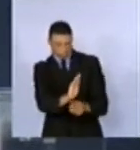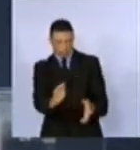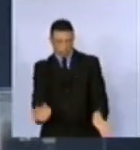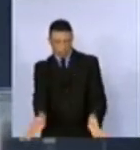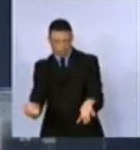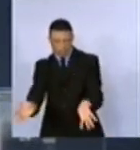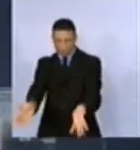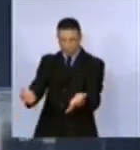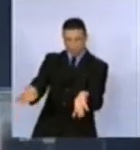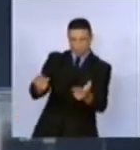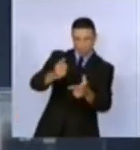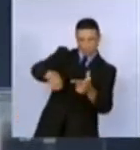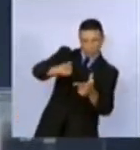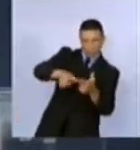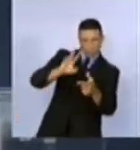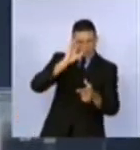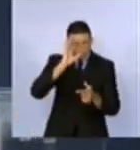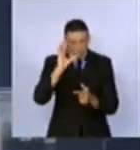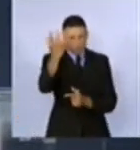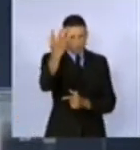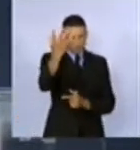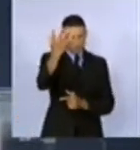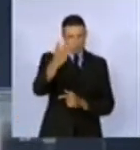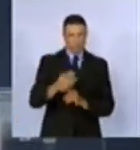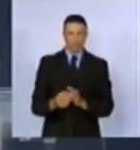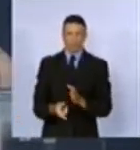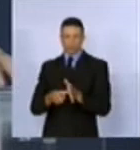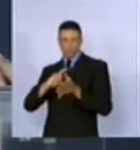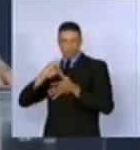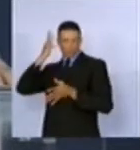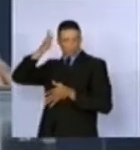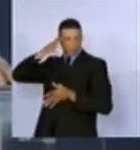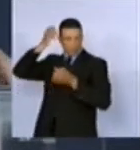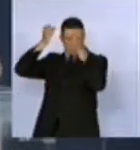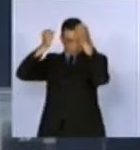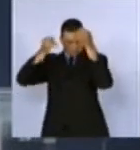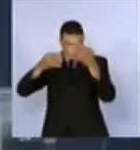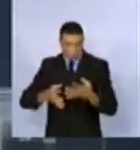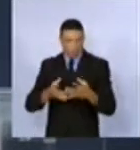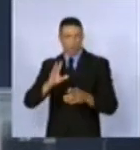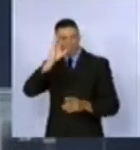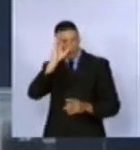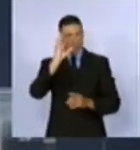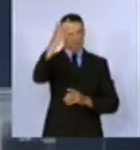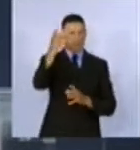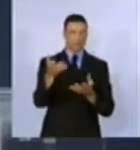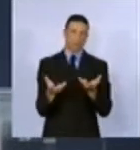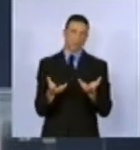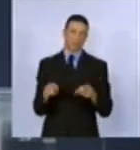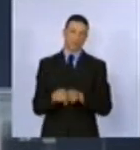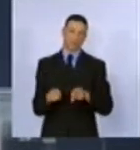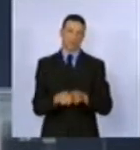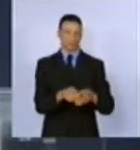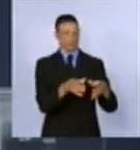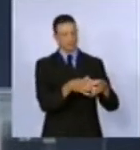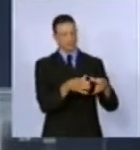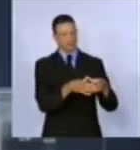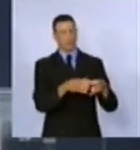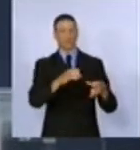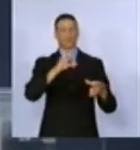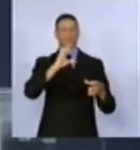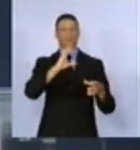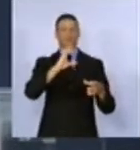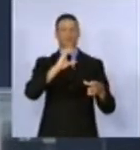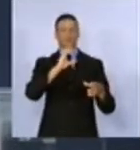que foram já apresentados ao longo dessa plenária então nós fizemos um apoio ao CTB que é o laboratório Nacional